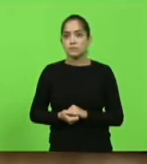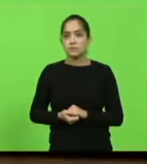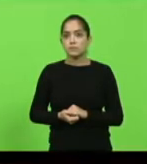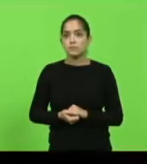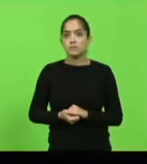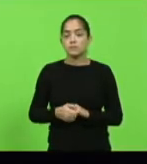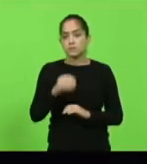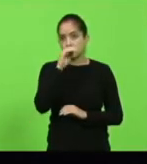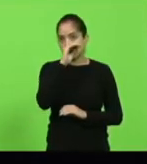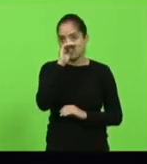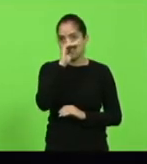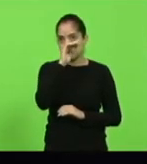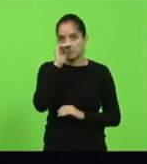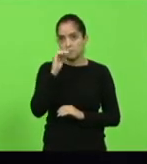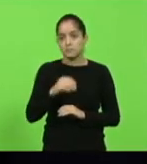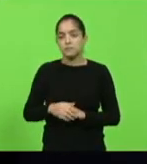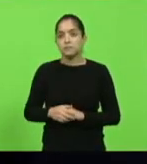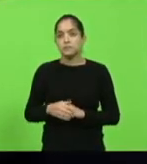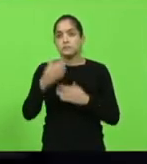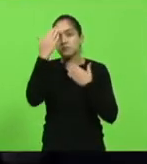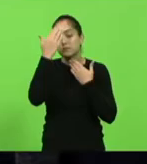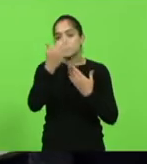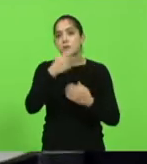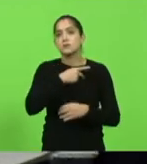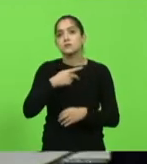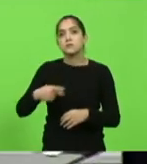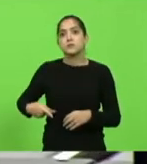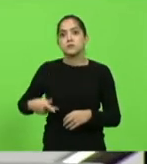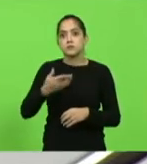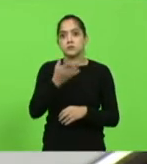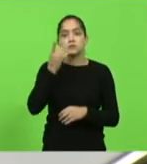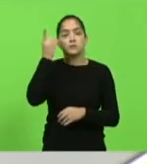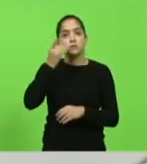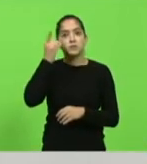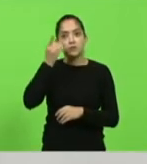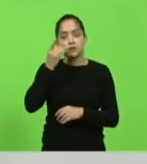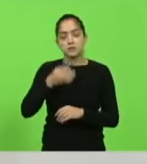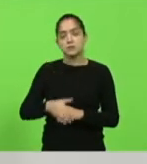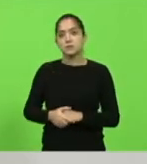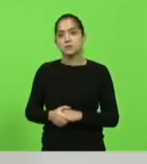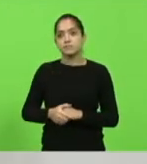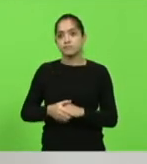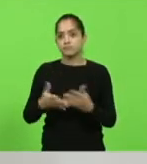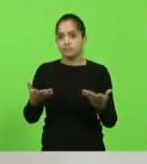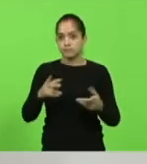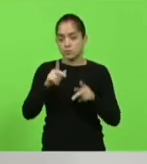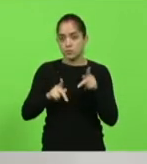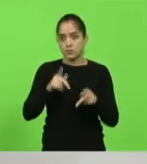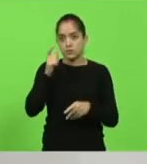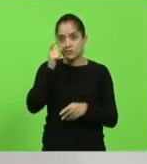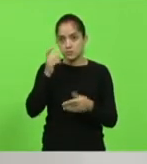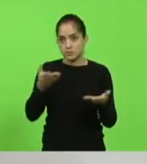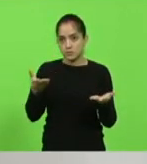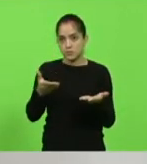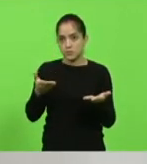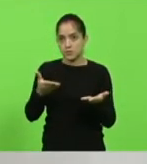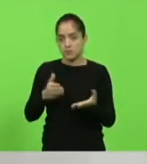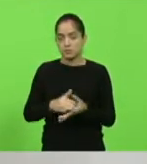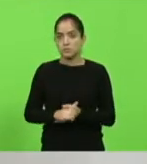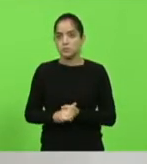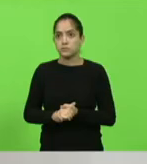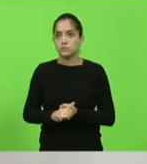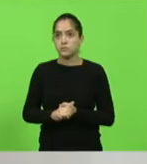e obrigado senhor presidente senhores deputados deputados público que nos acompanhem